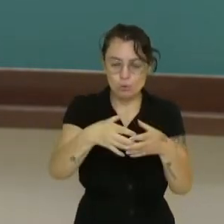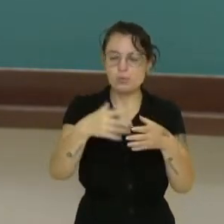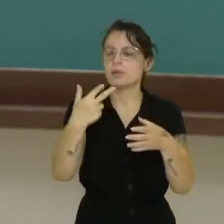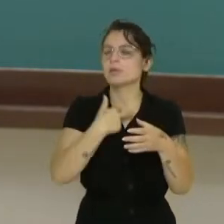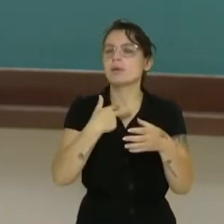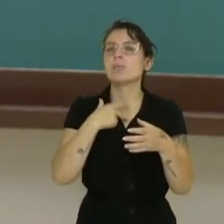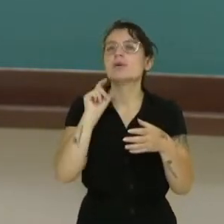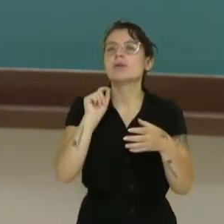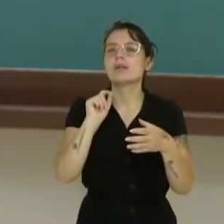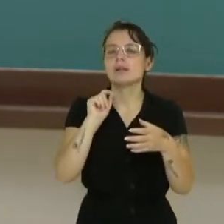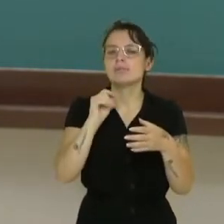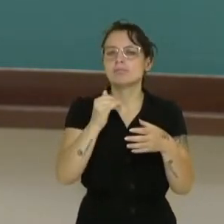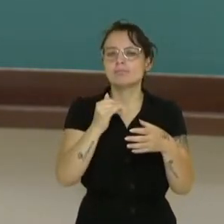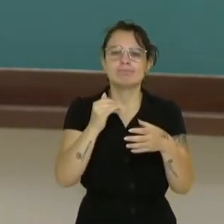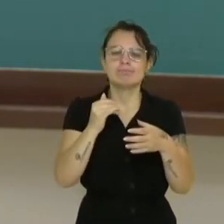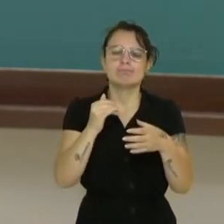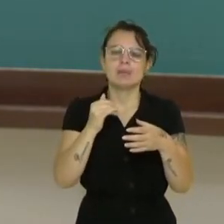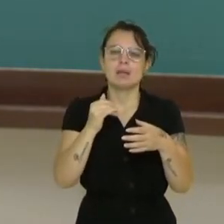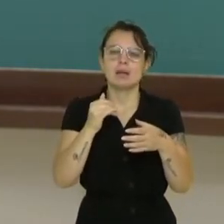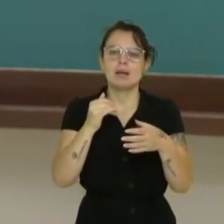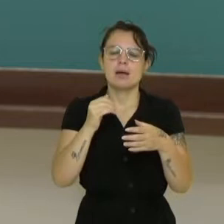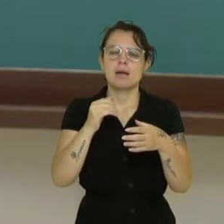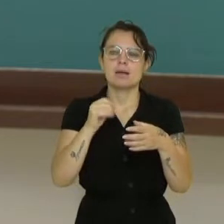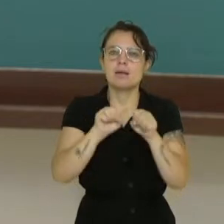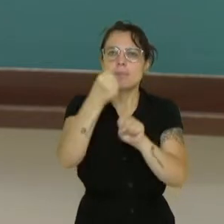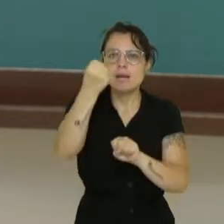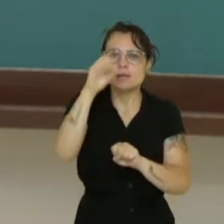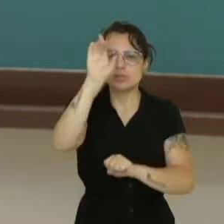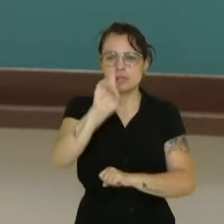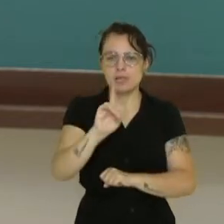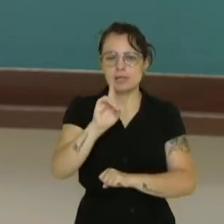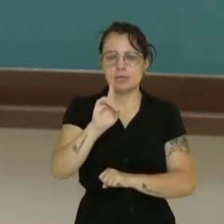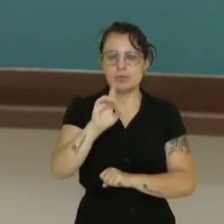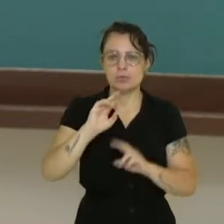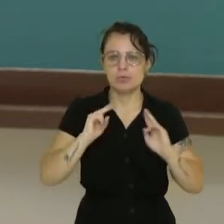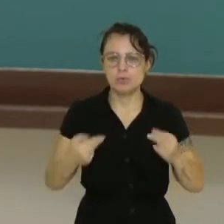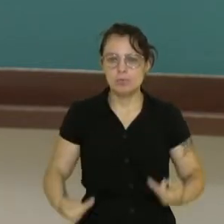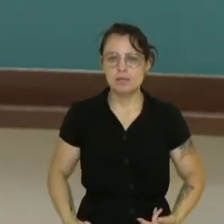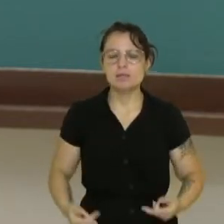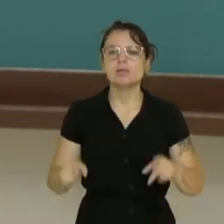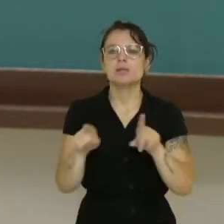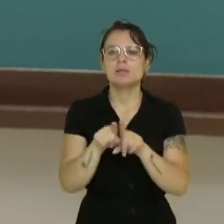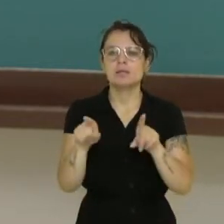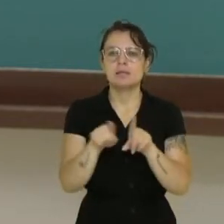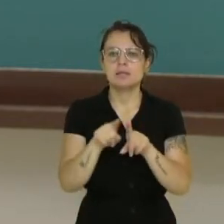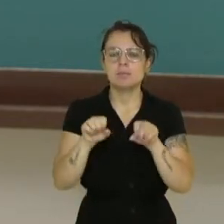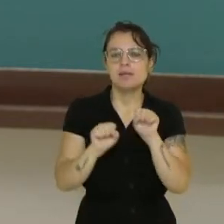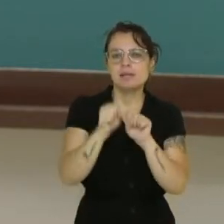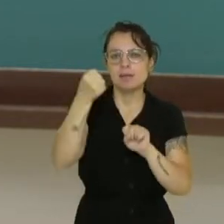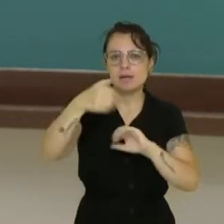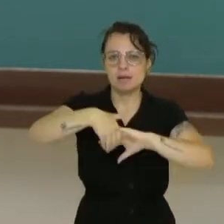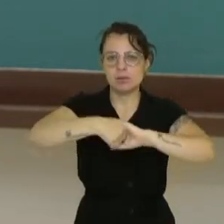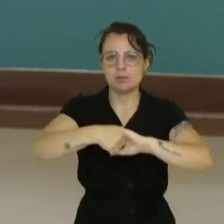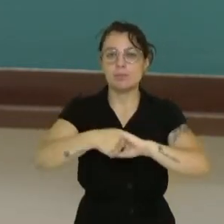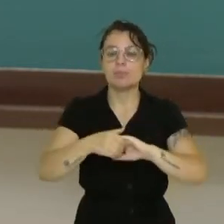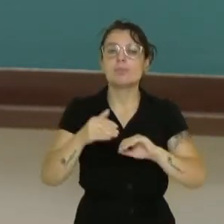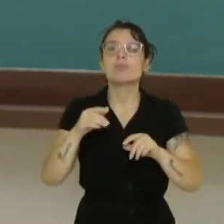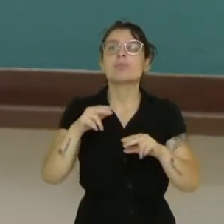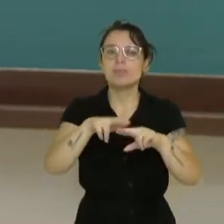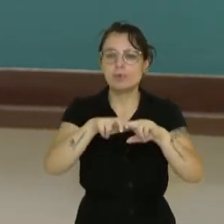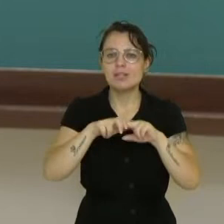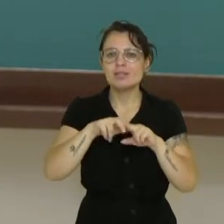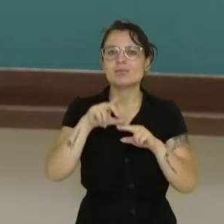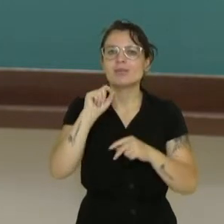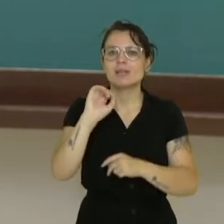direitos humanos. Infelizmente, é o que aconteceu com a Venezuela, e é por esse motivo que a Venezuela foi